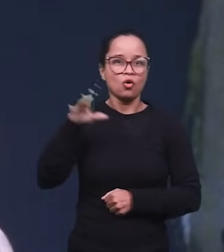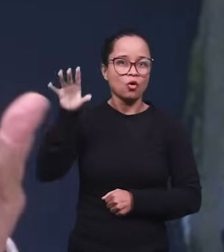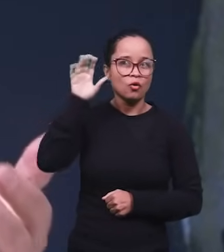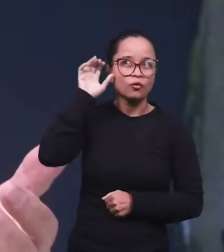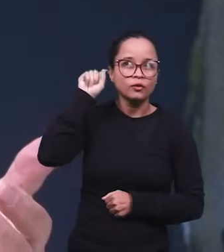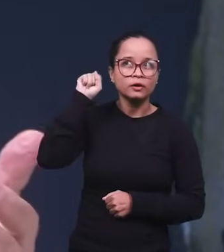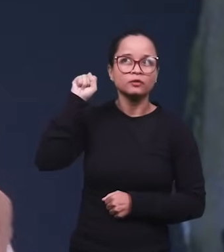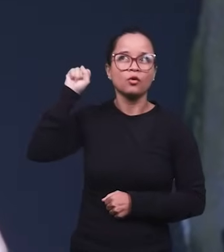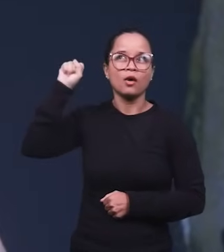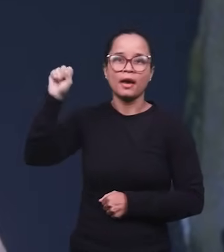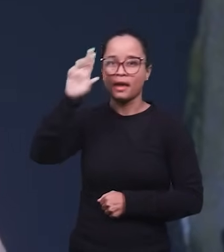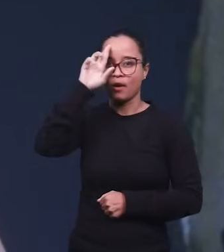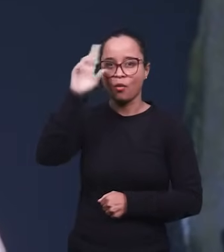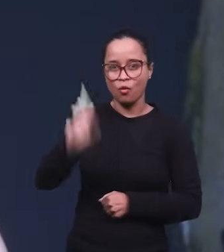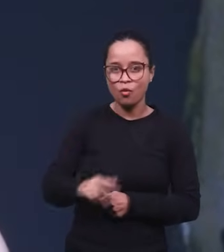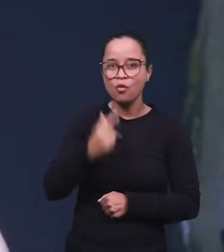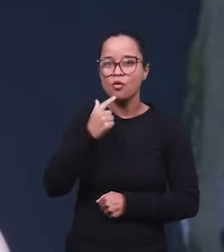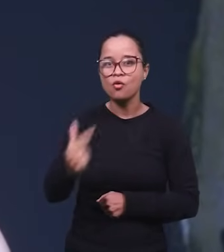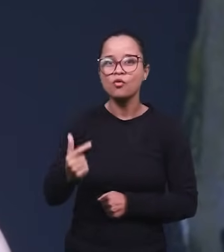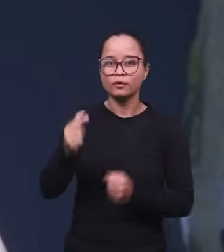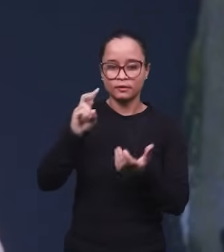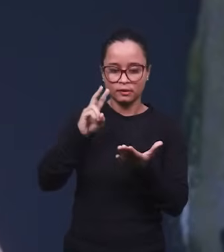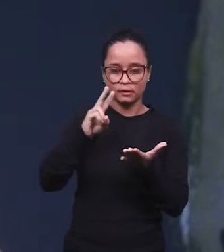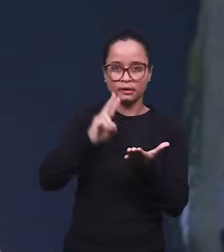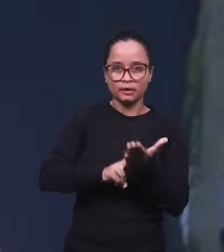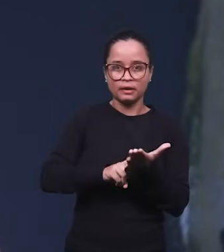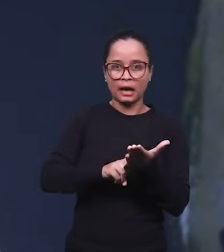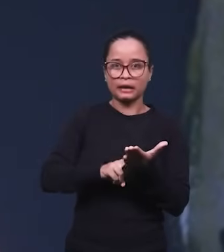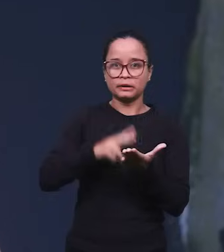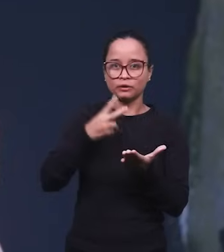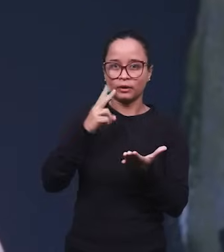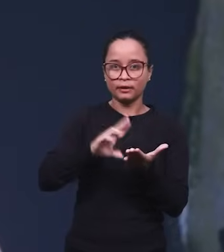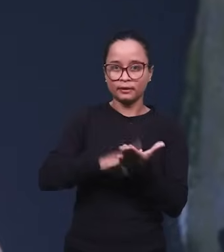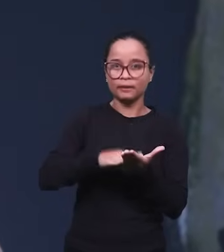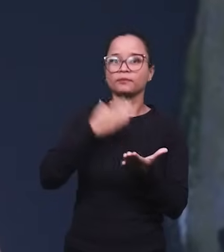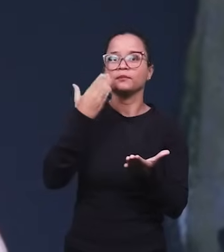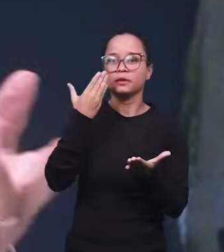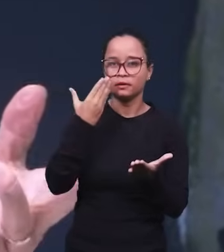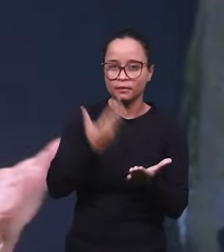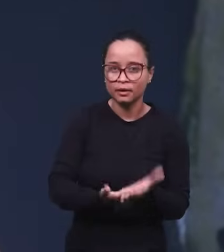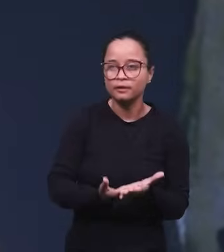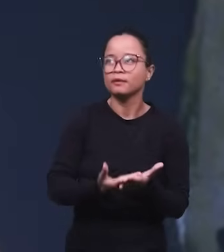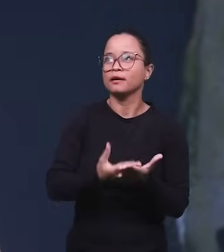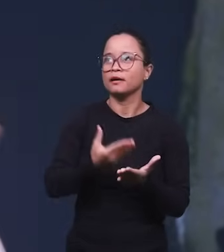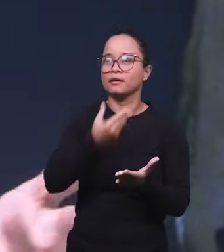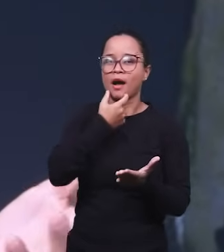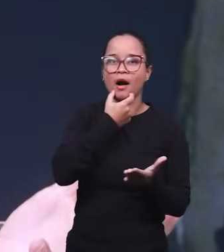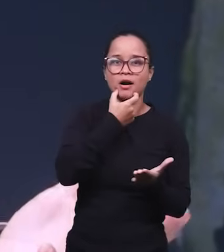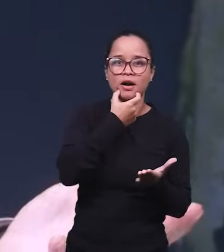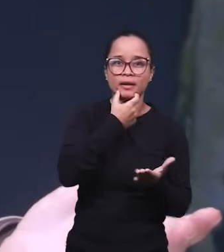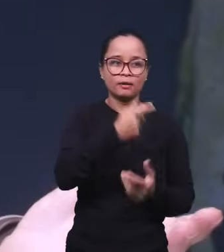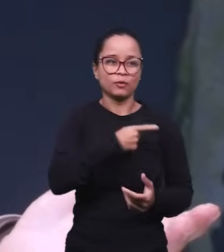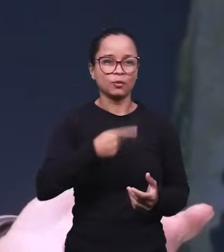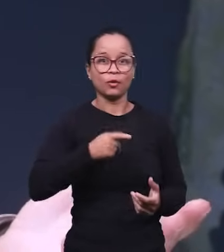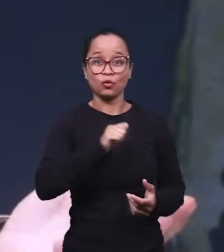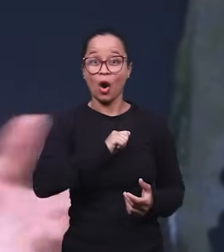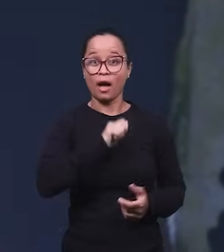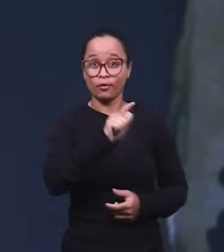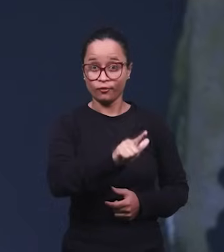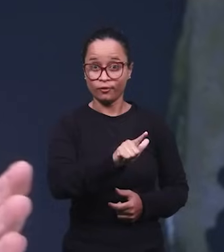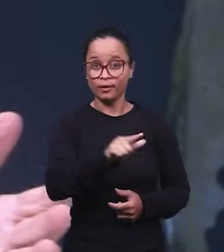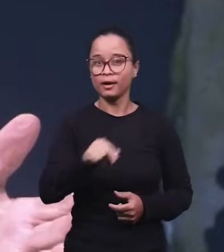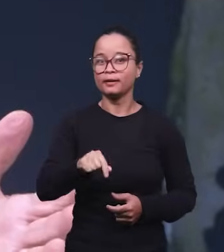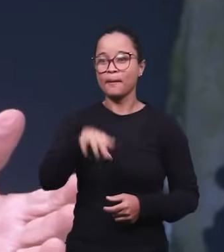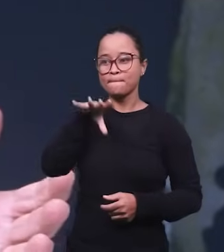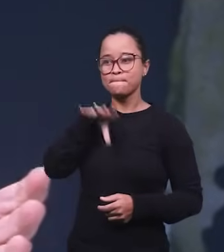e o pastor Alexandre Gueiros, né, pegando ali da língua inglesa para o português, e assim, ida e volta. Então era um desafio realmente, nós não